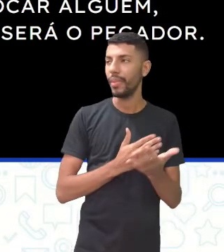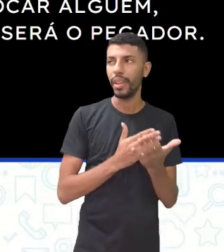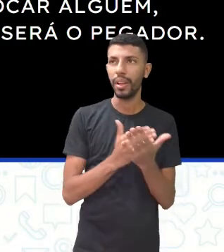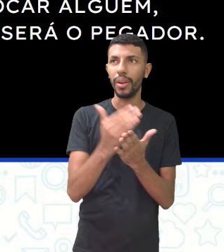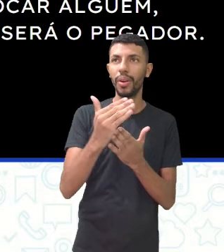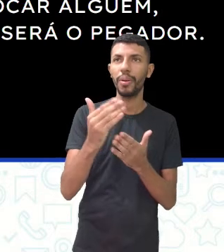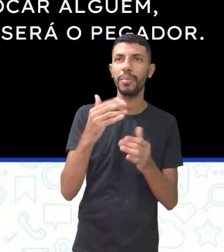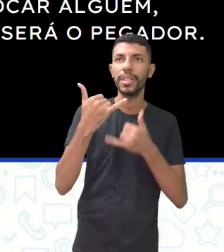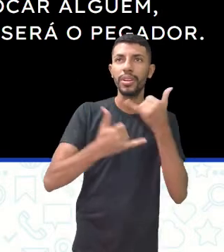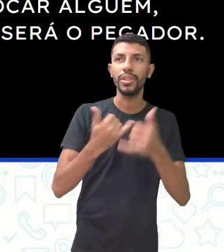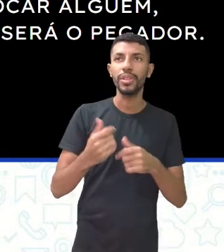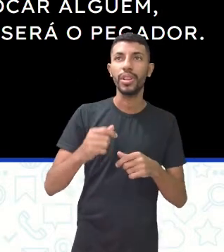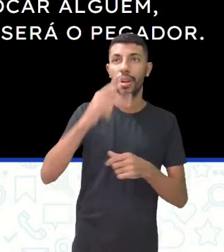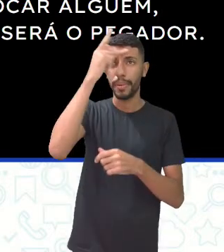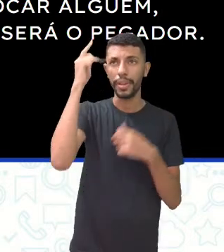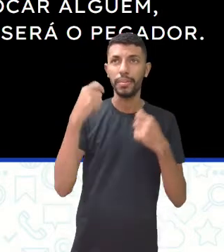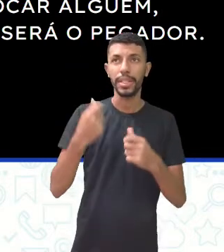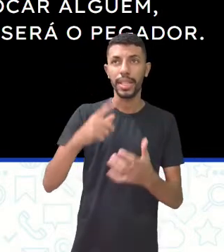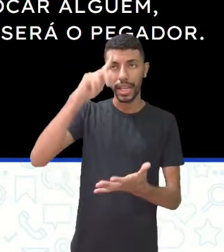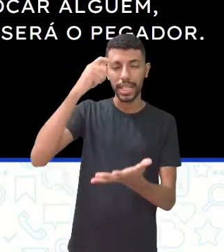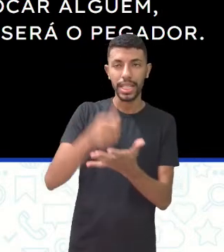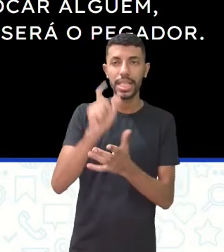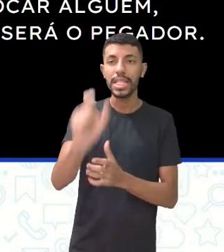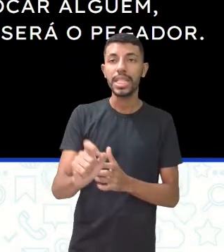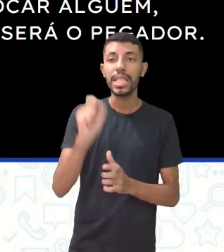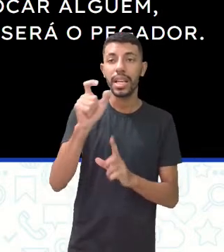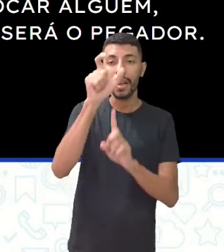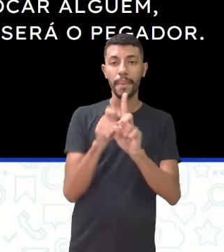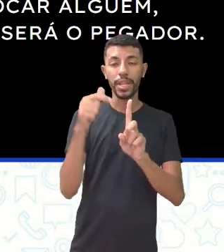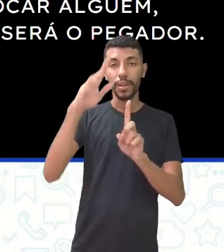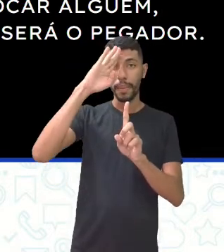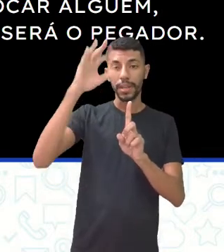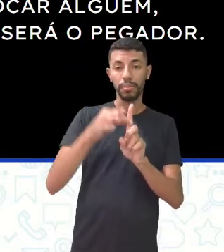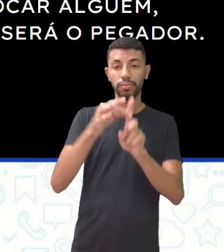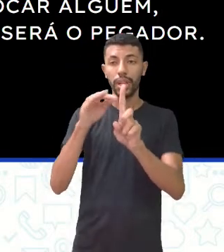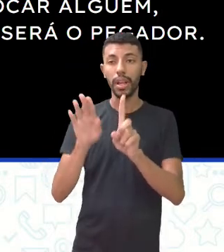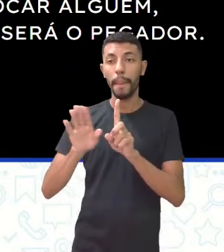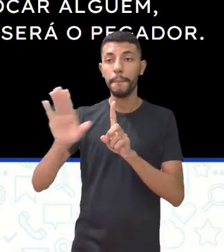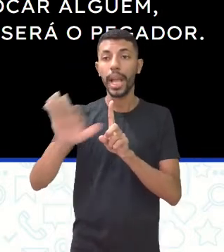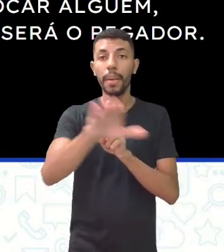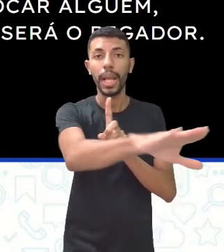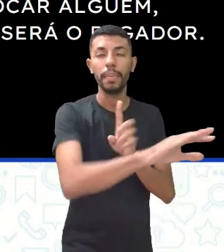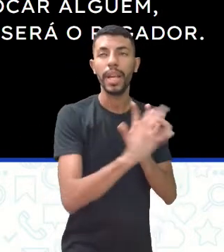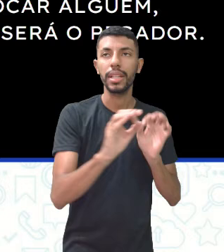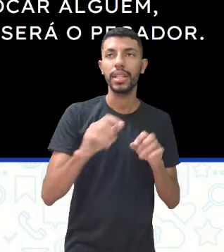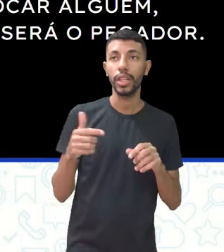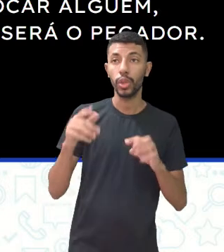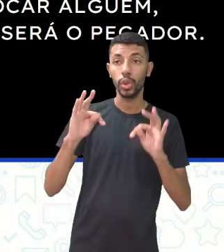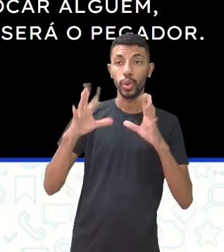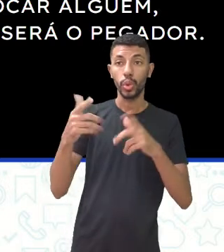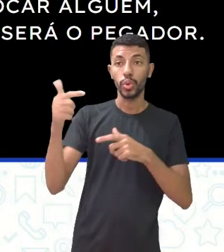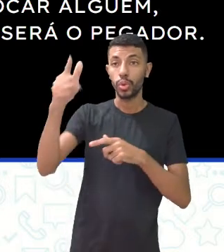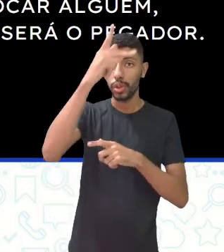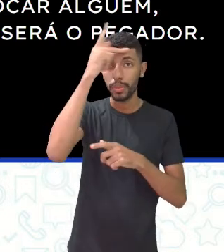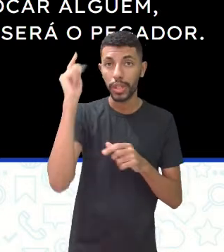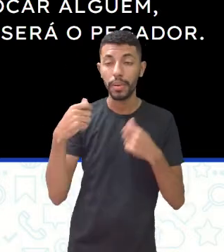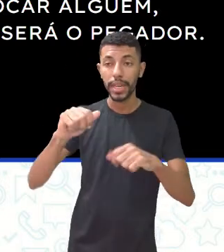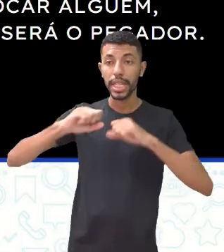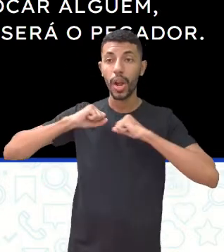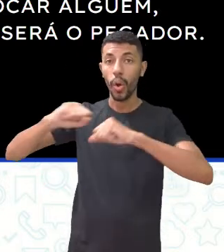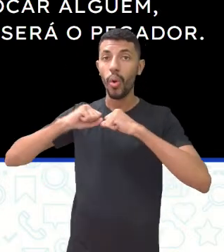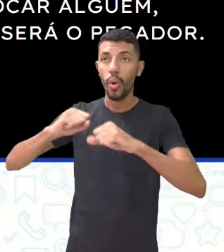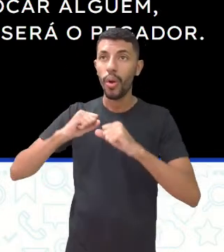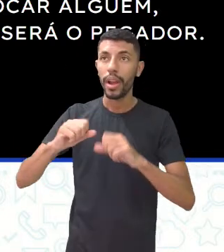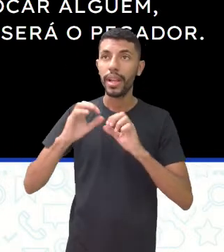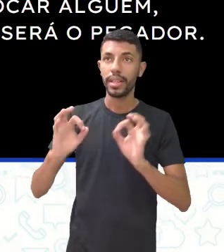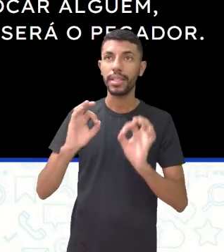participantes deverão eleger quem será o pega. Todos os participantes deverão correr em direção contrária ao pegador,